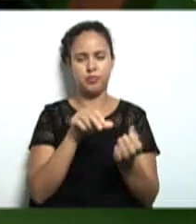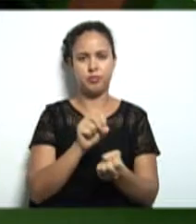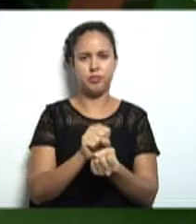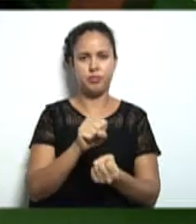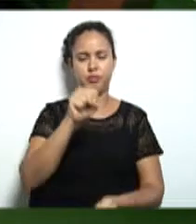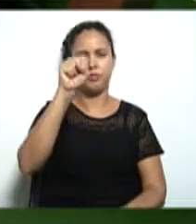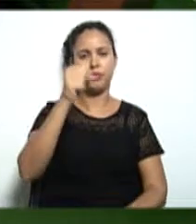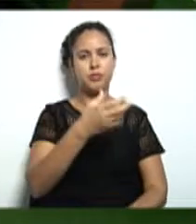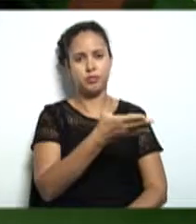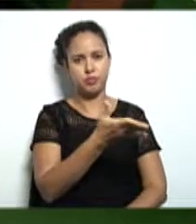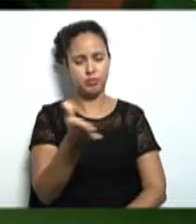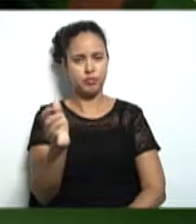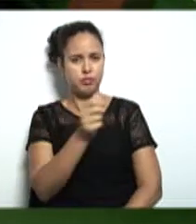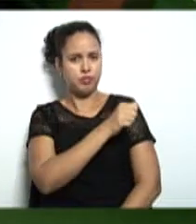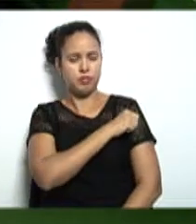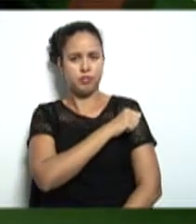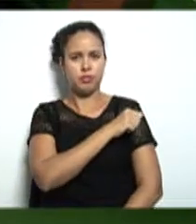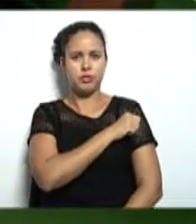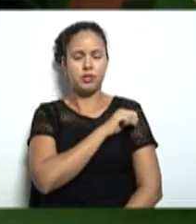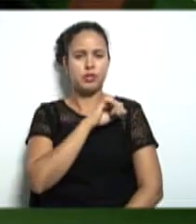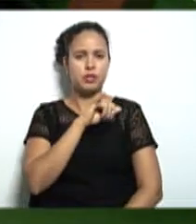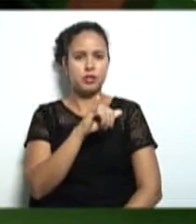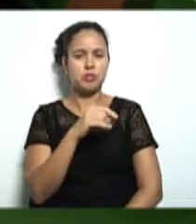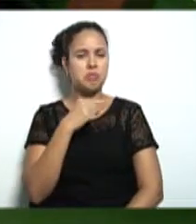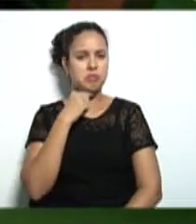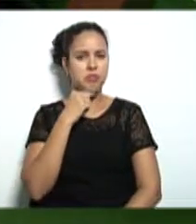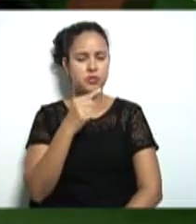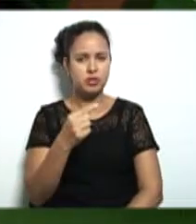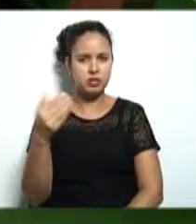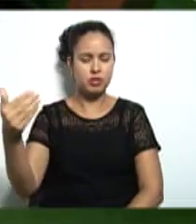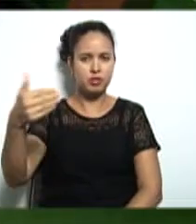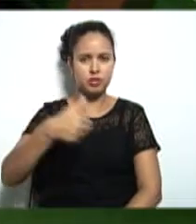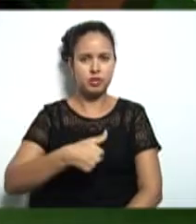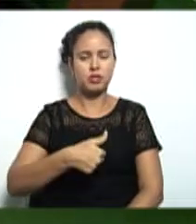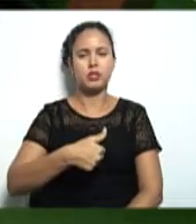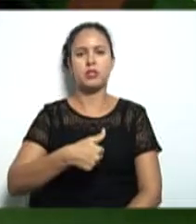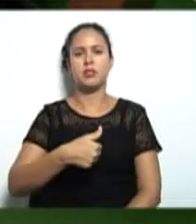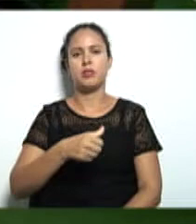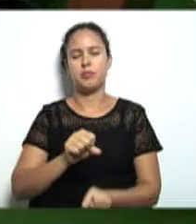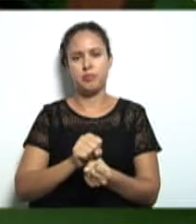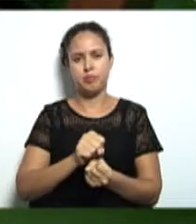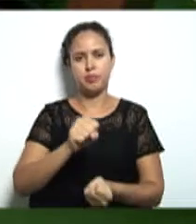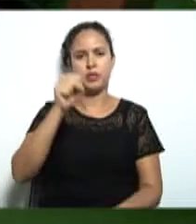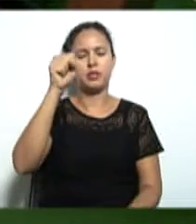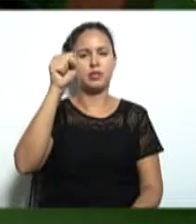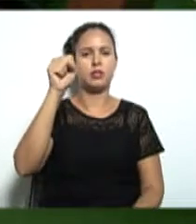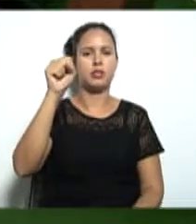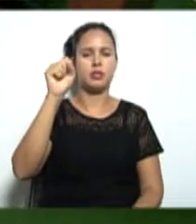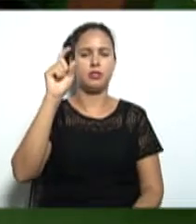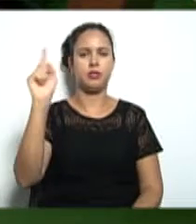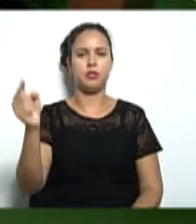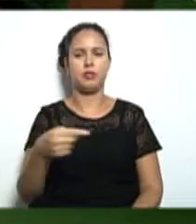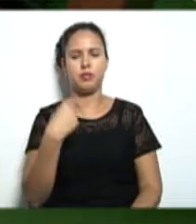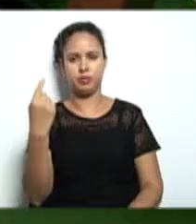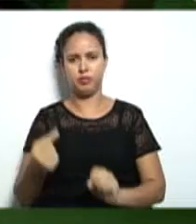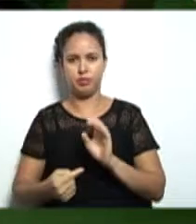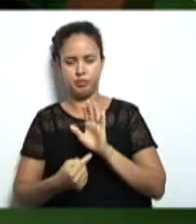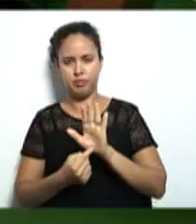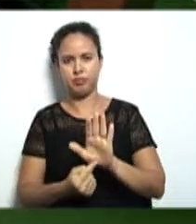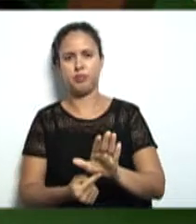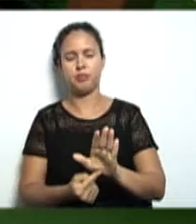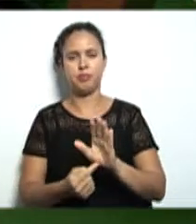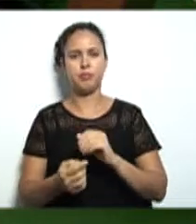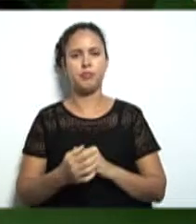de vocês aqui com a gente, né? Se não puder vir, manda, né, o banner, que a gente né? faz apresenta, a mostra aqui